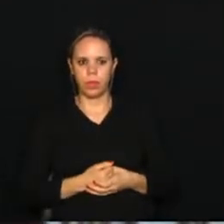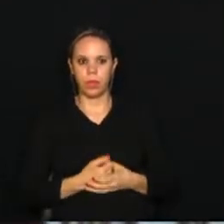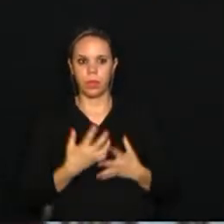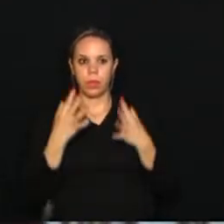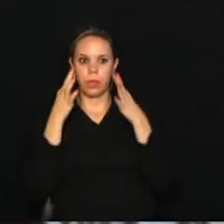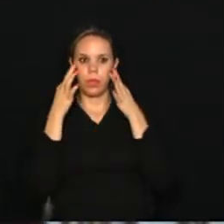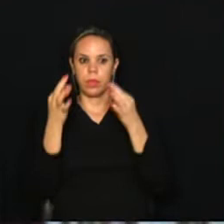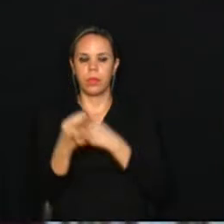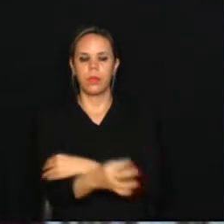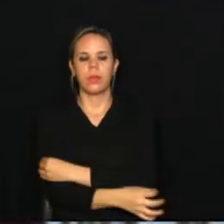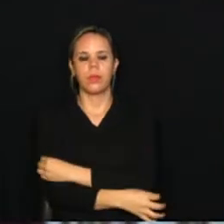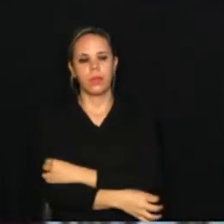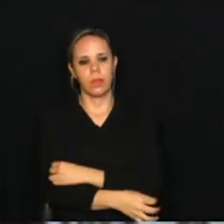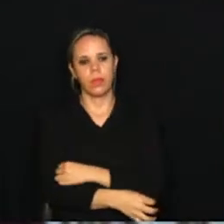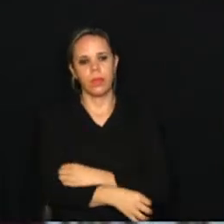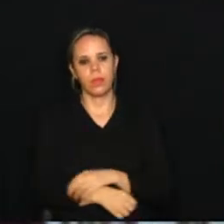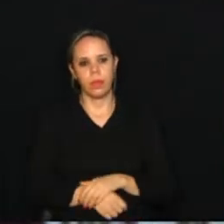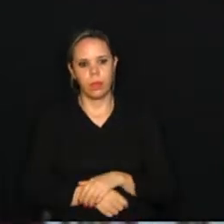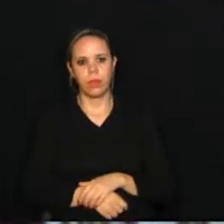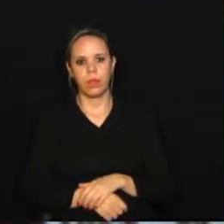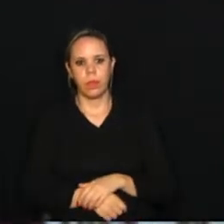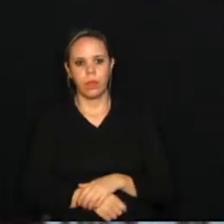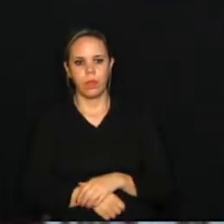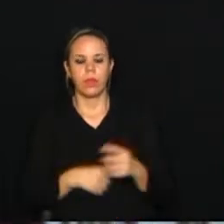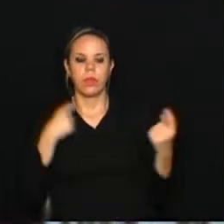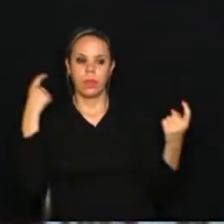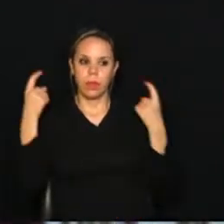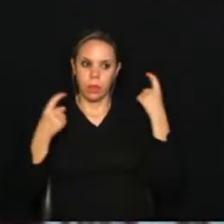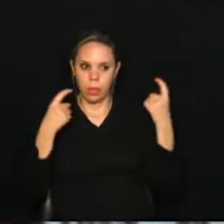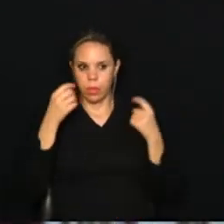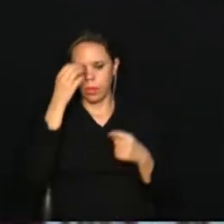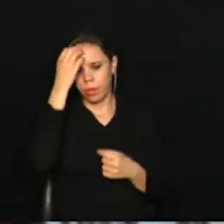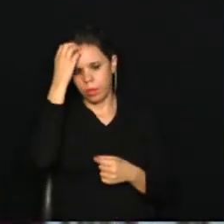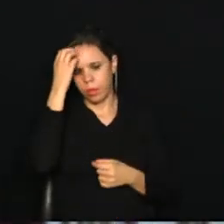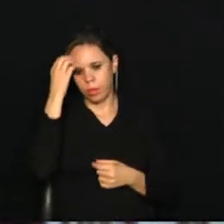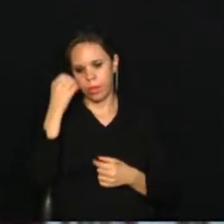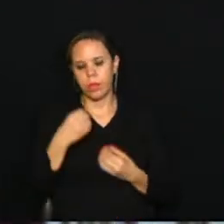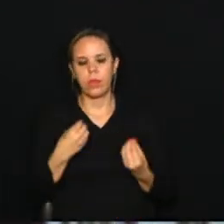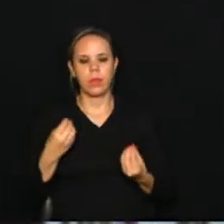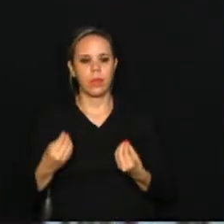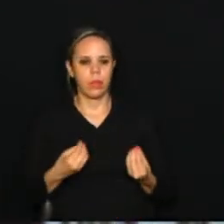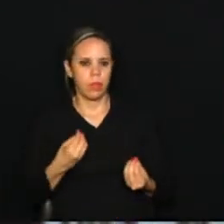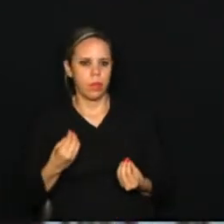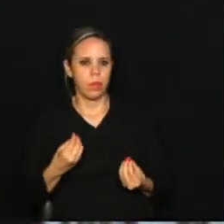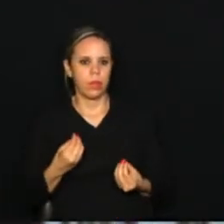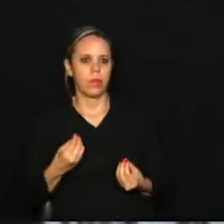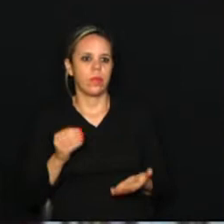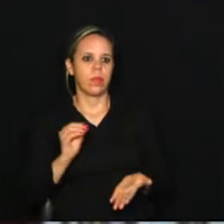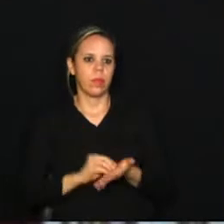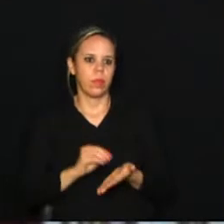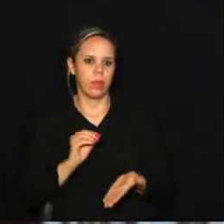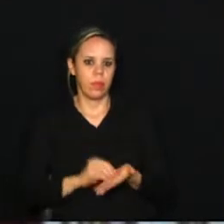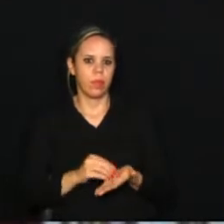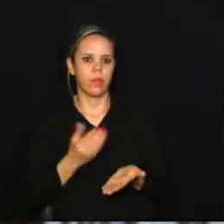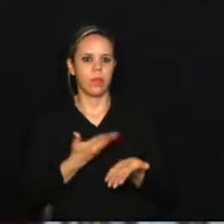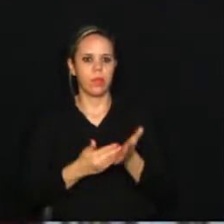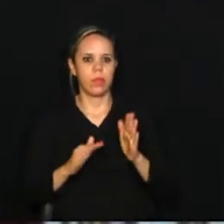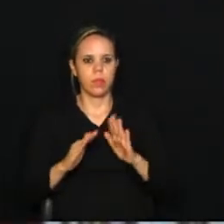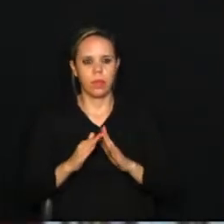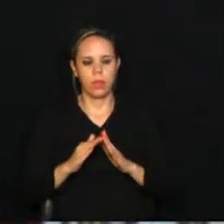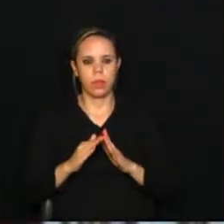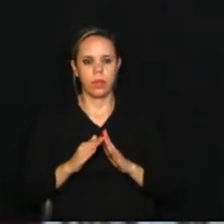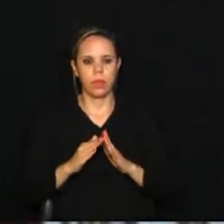atentos e de certa forma bastante preocupados com a falta que a escola de